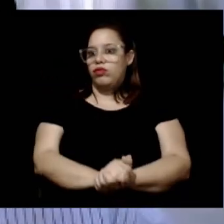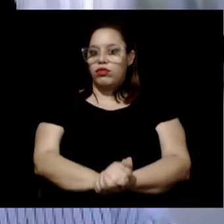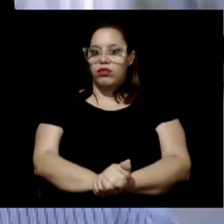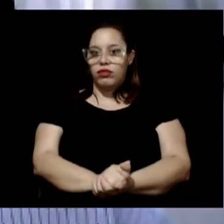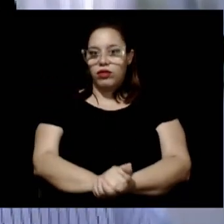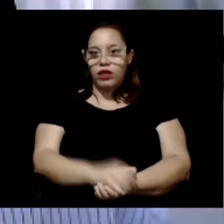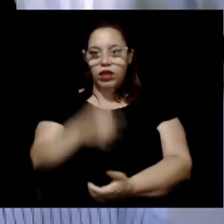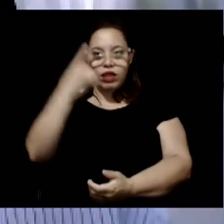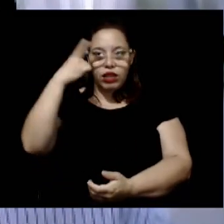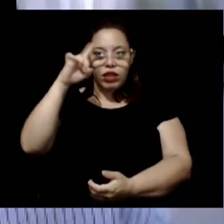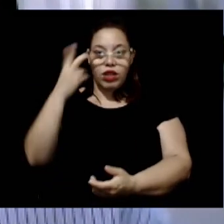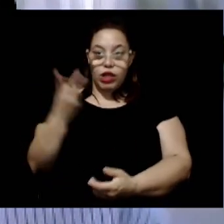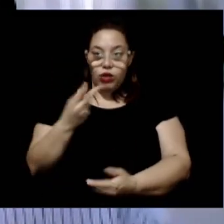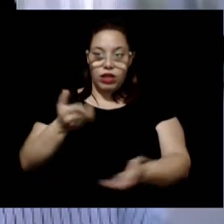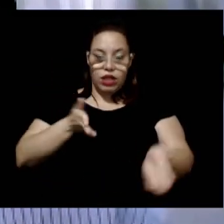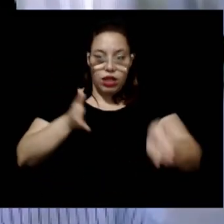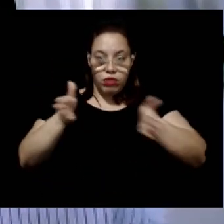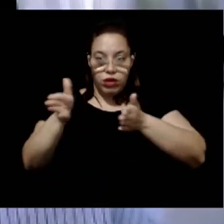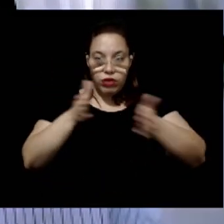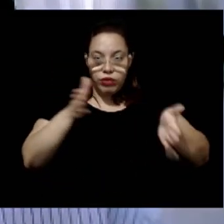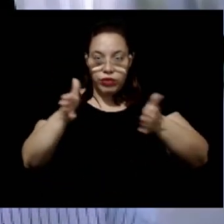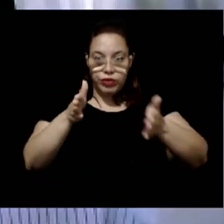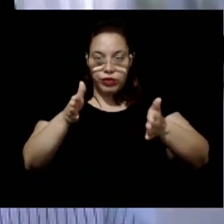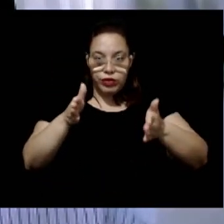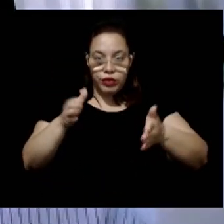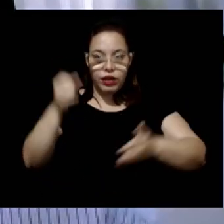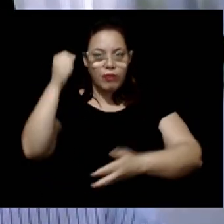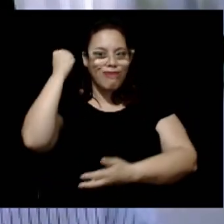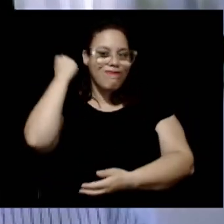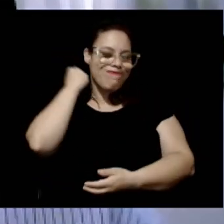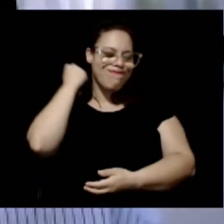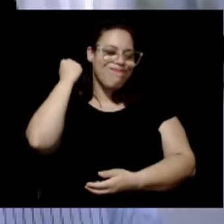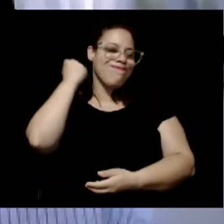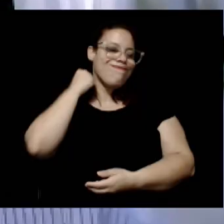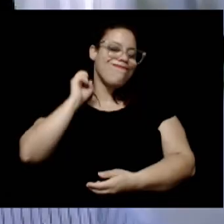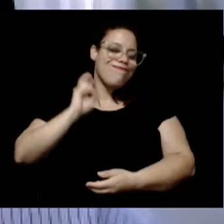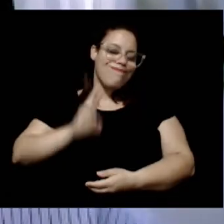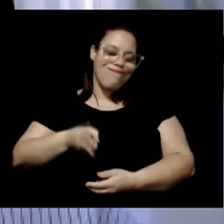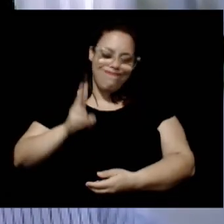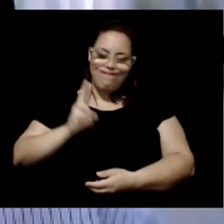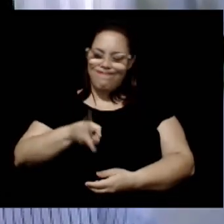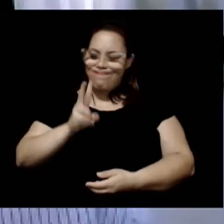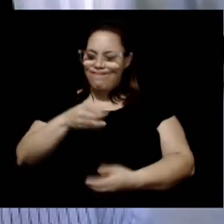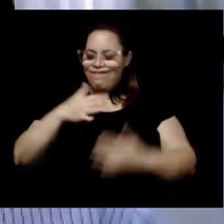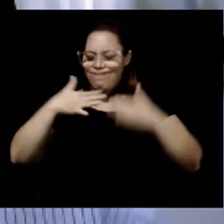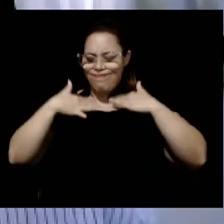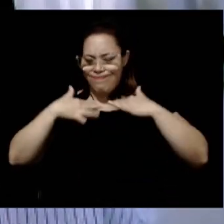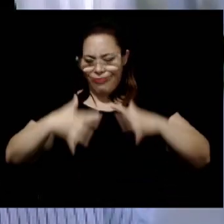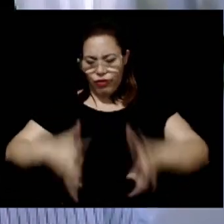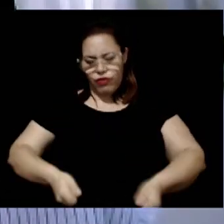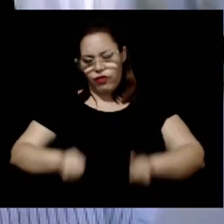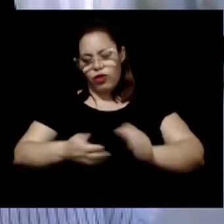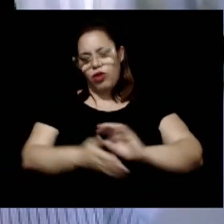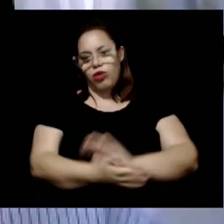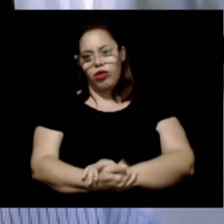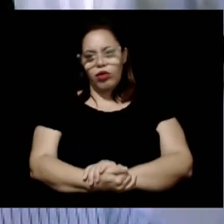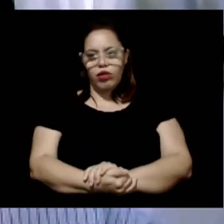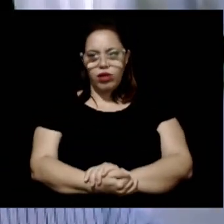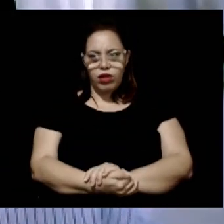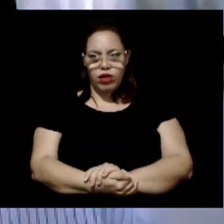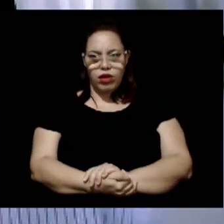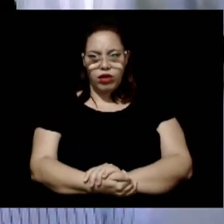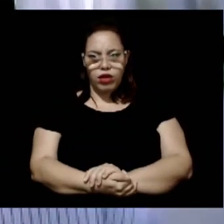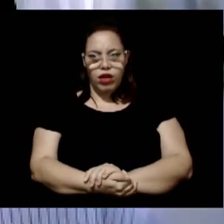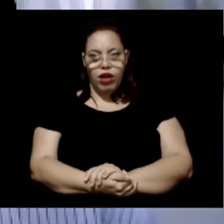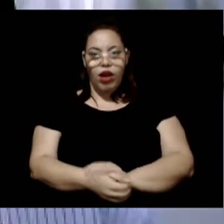caminhos. Essa reação de estresse constante afeta o organismo como um todo. E as doenças reumáticas não